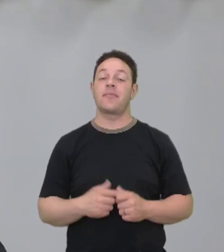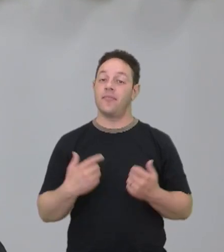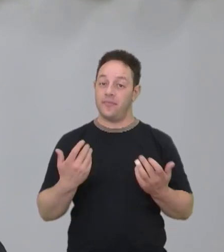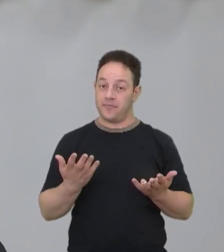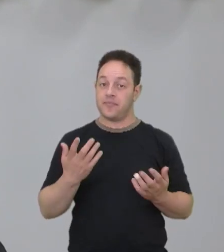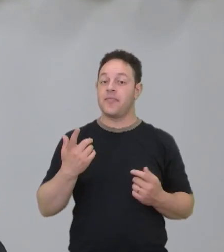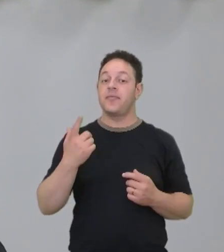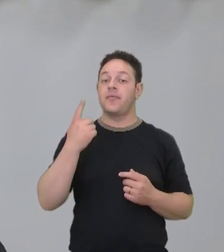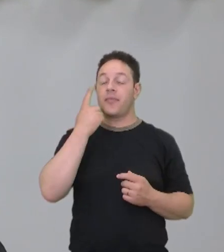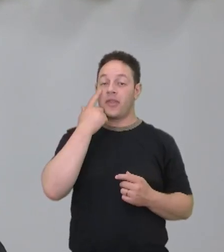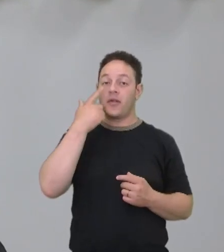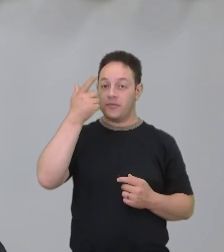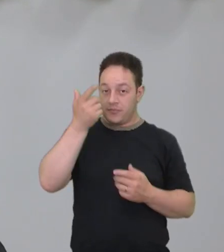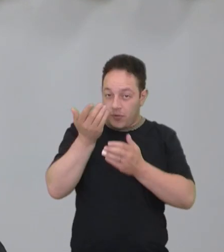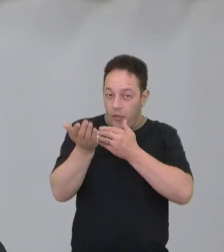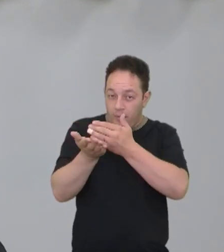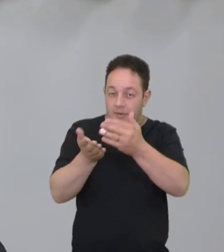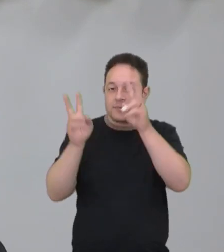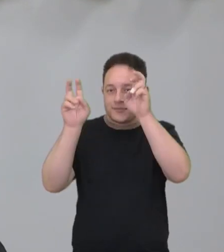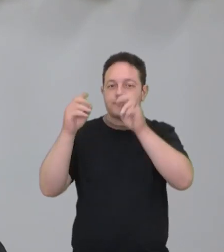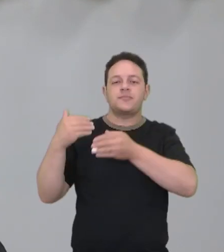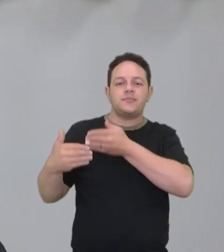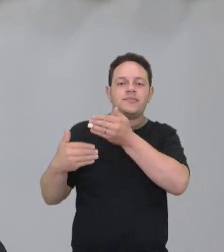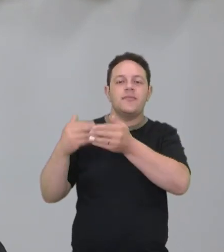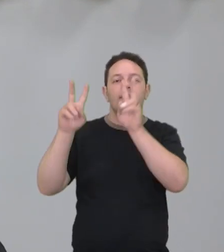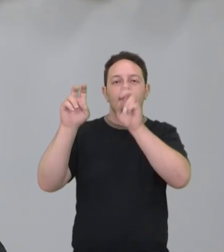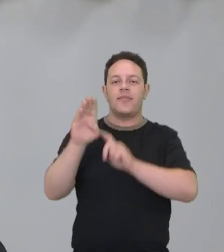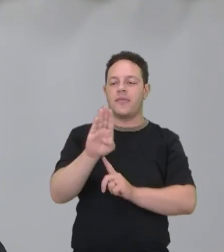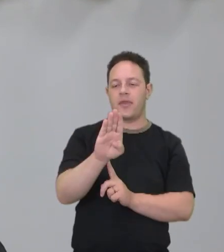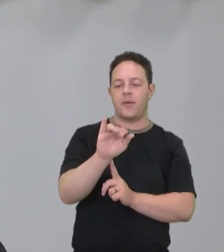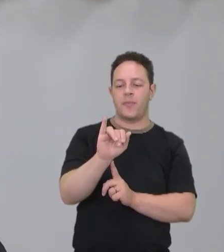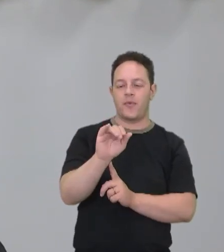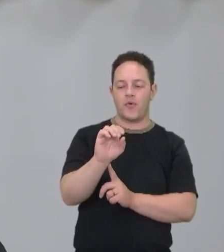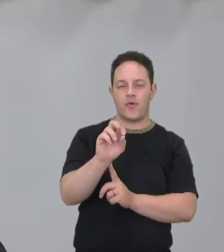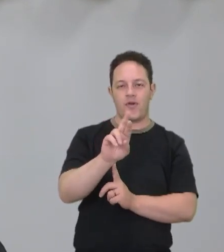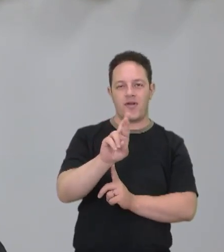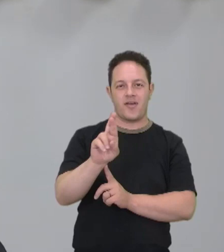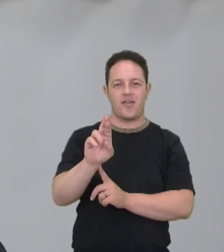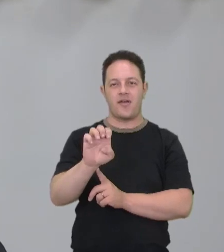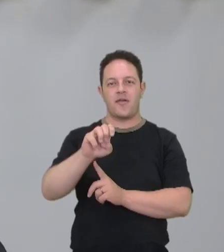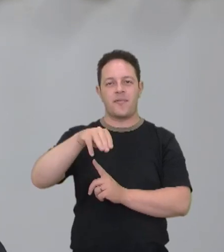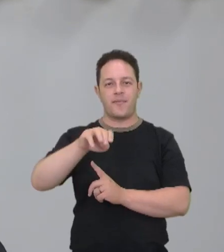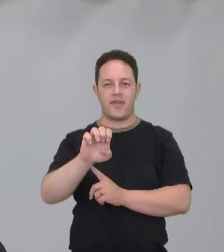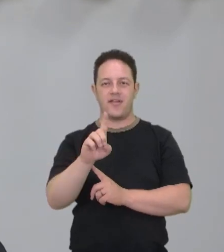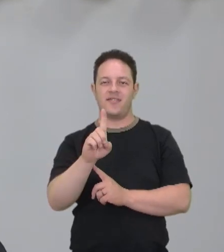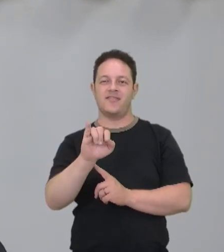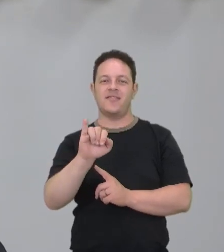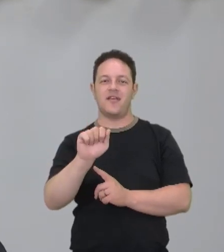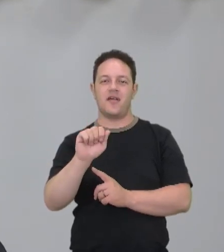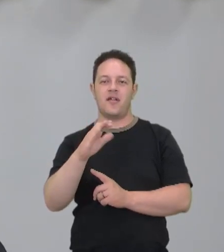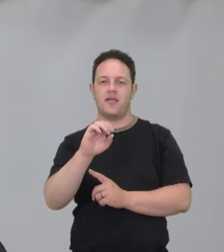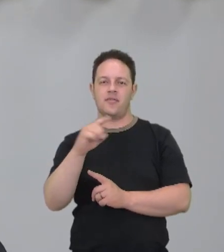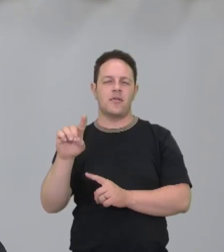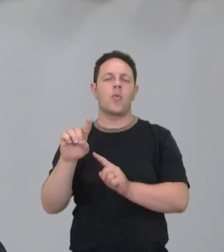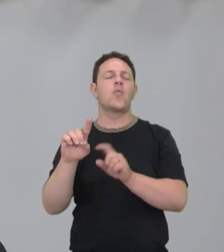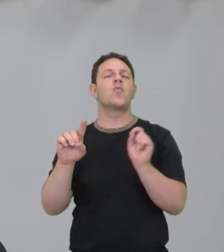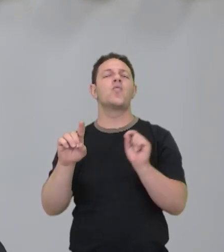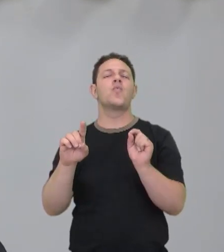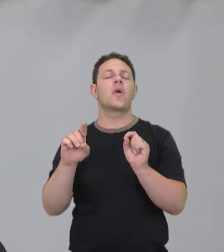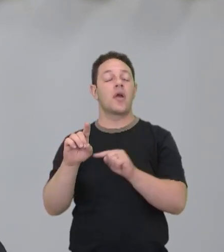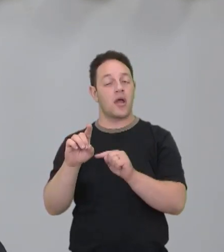então, a gente começa falando sobre esse processo da biorremediação. Essa ferramenta, né, é